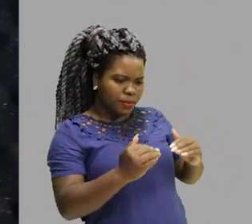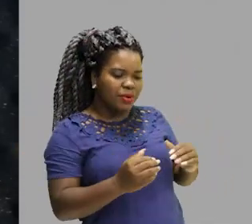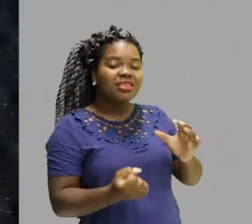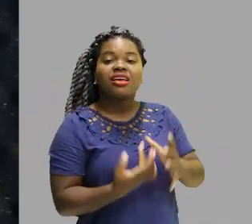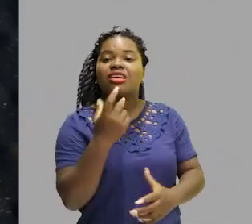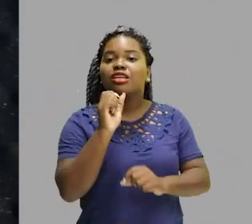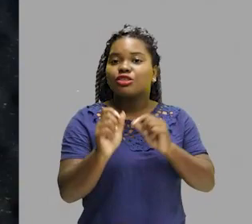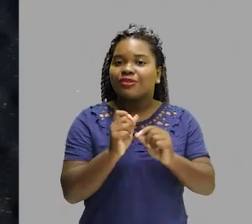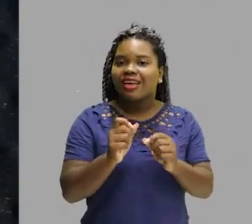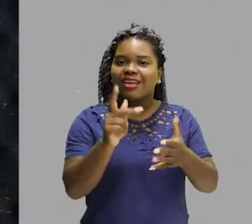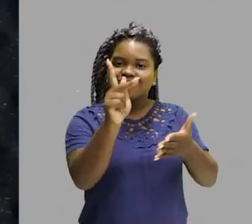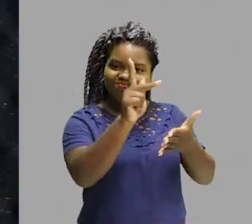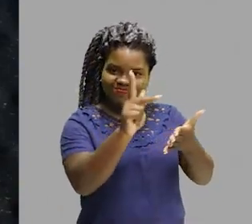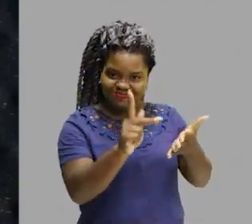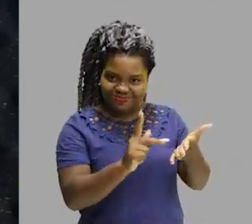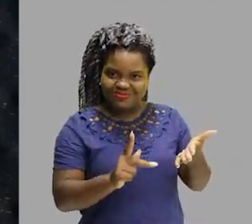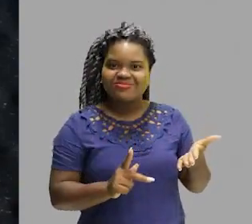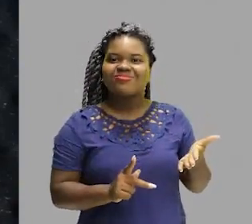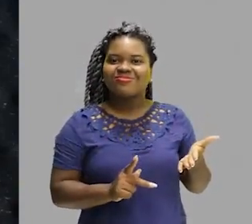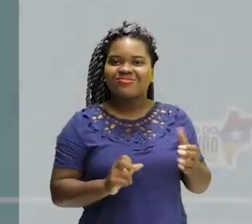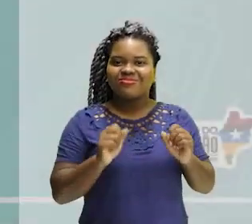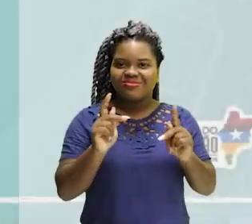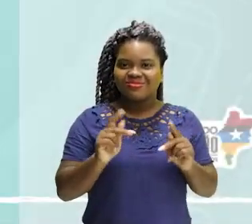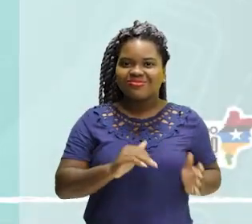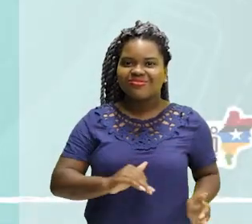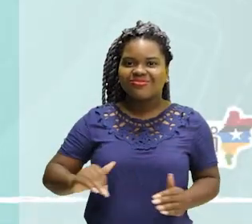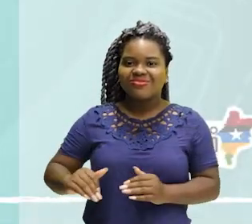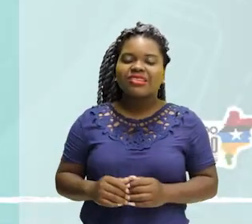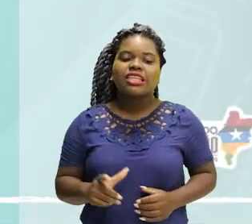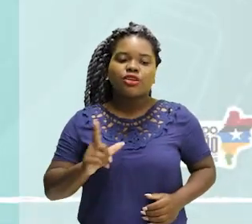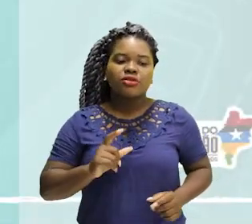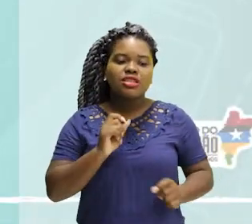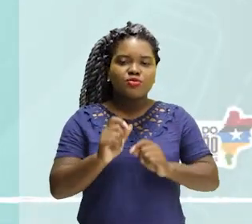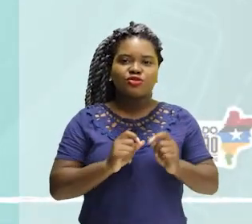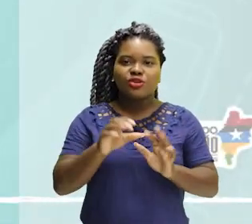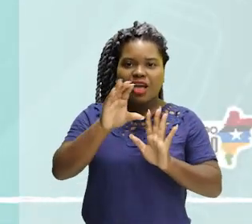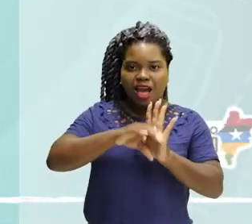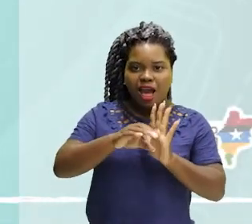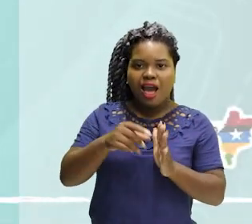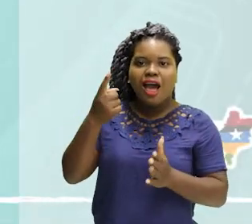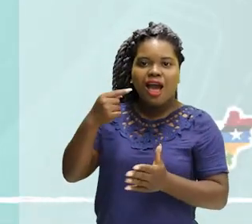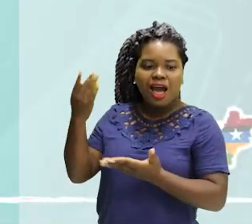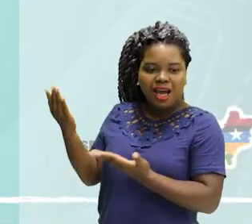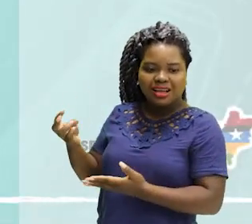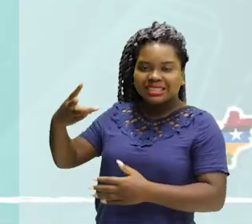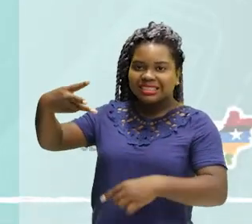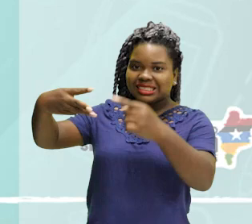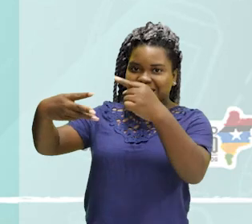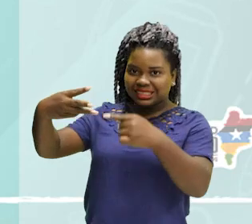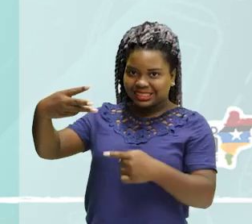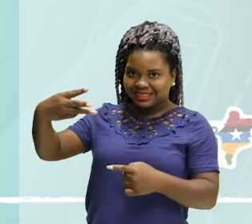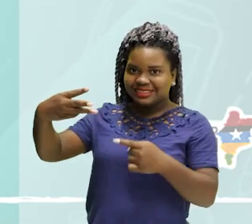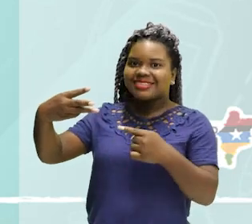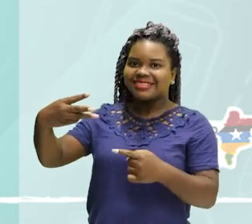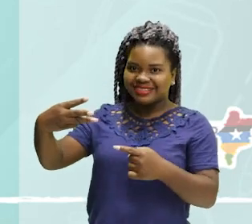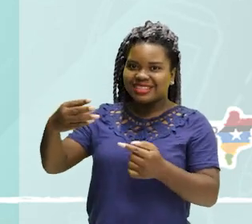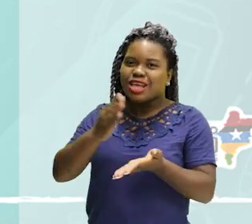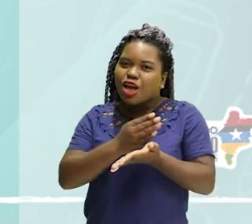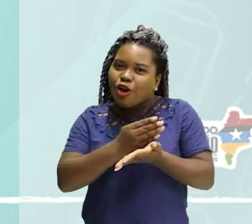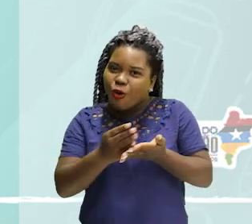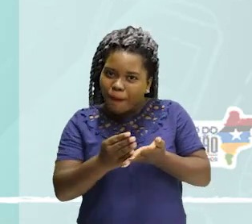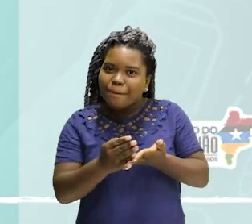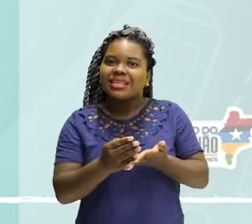você está fazendo poesia, certo? Hoje nós vamos falar da poesia, tá? Para iniciar a nossa aula, que é a